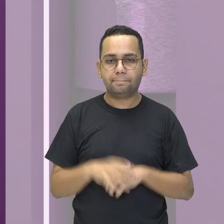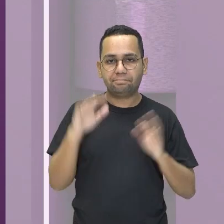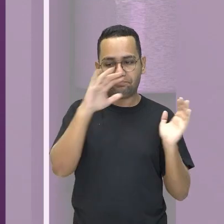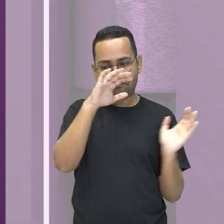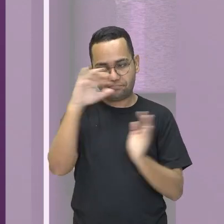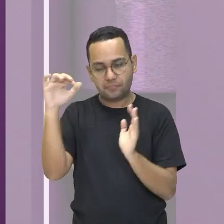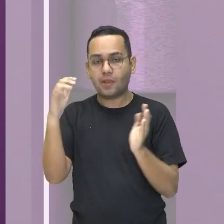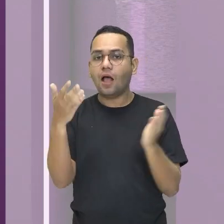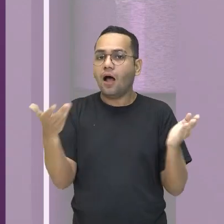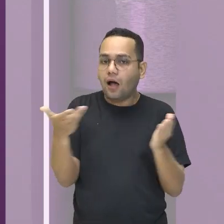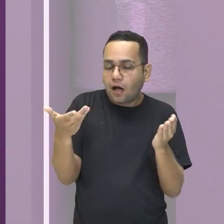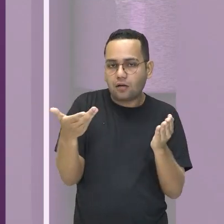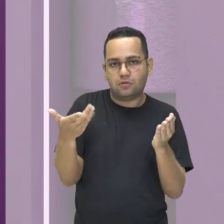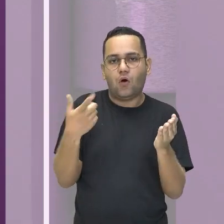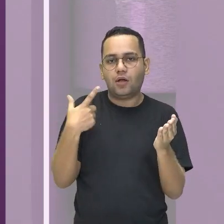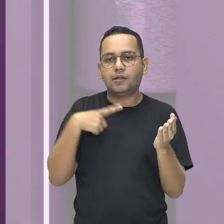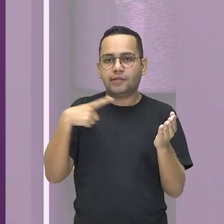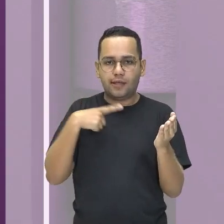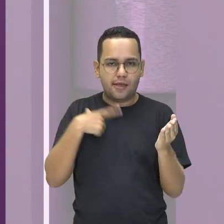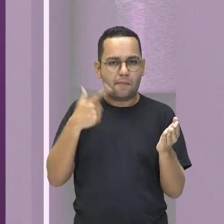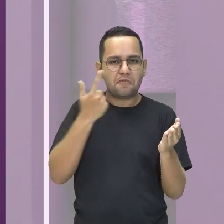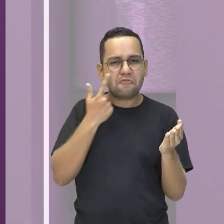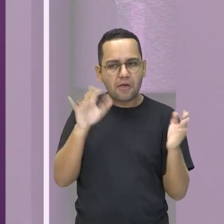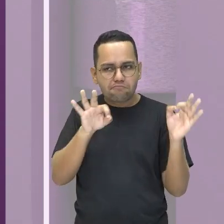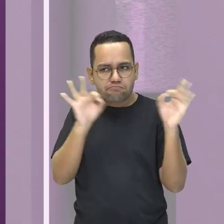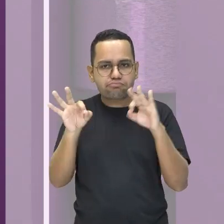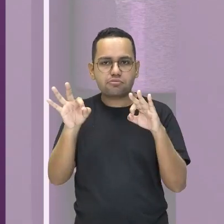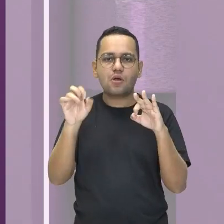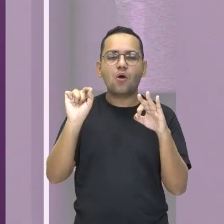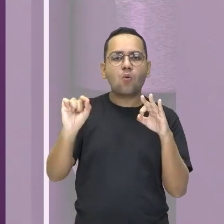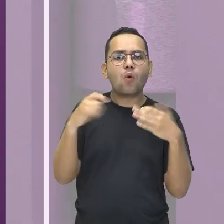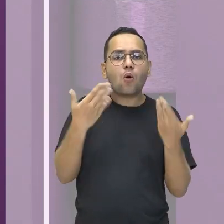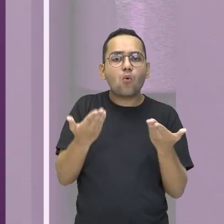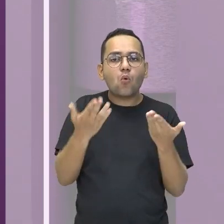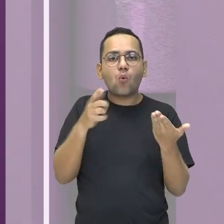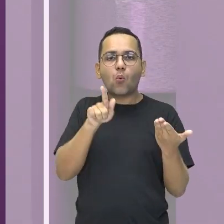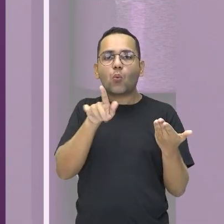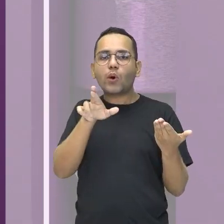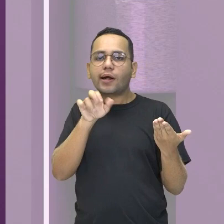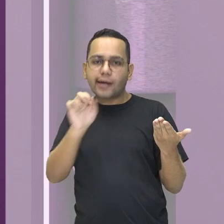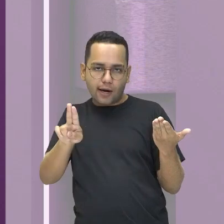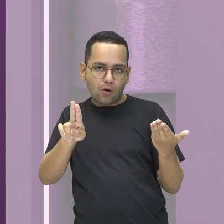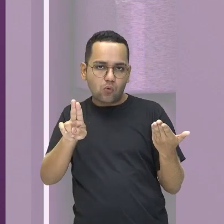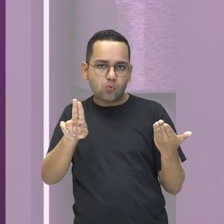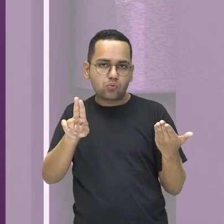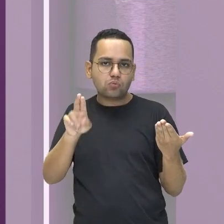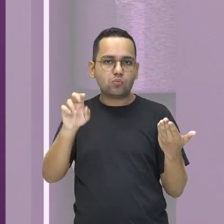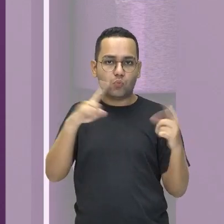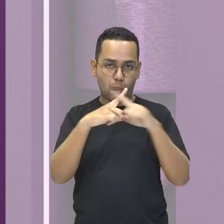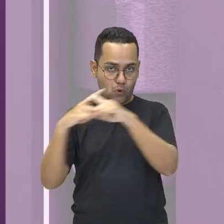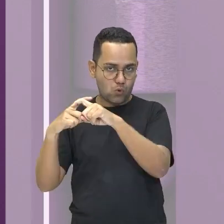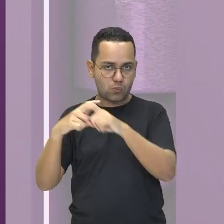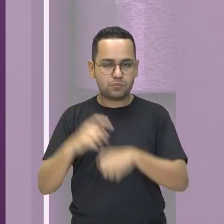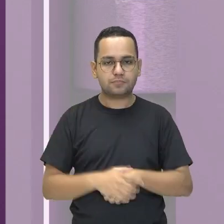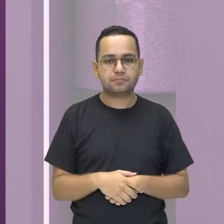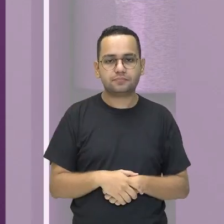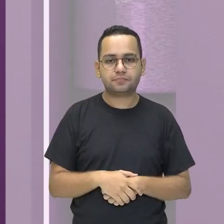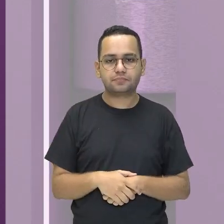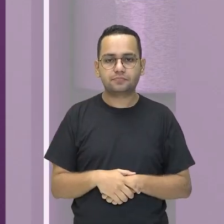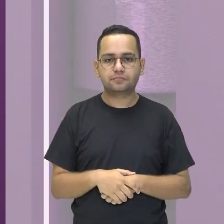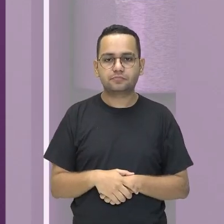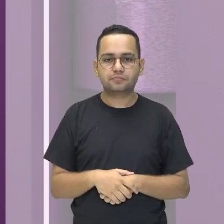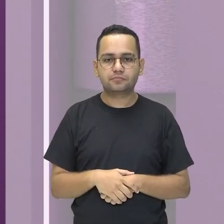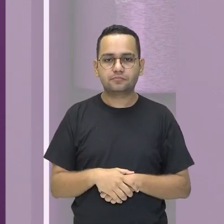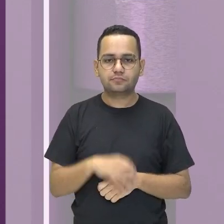do nosso polinômio. Tá bom? Então, de acordo com os nossos monômios, que são os termos do nosso